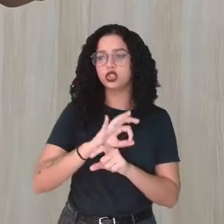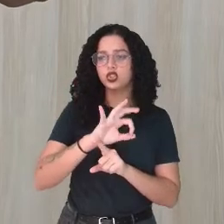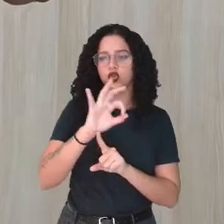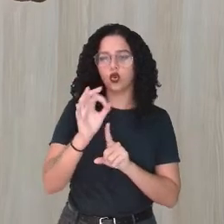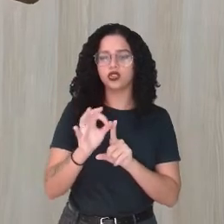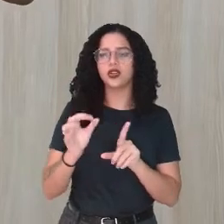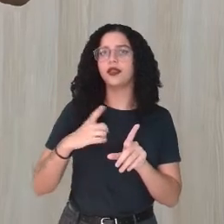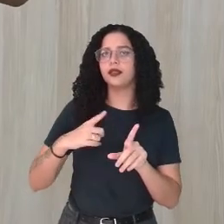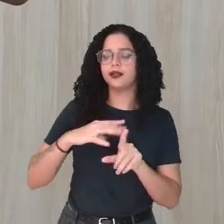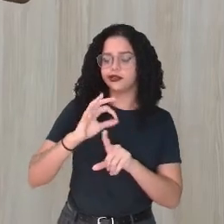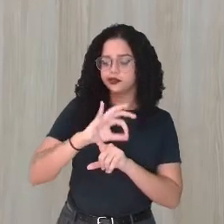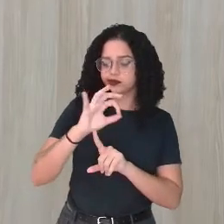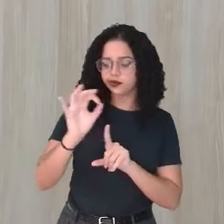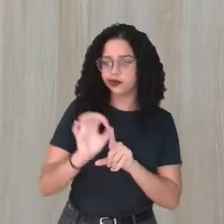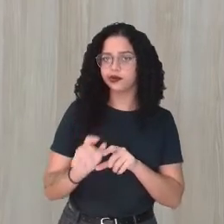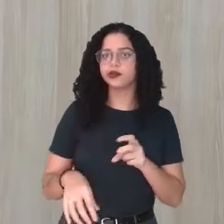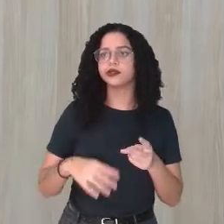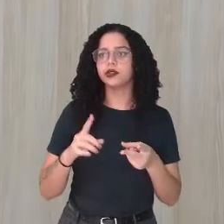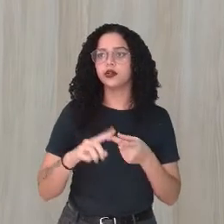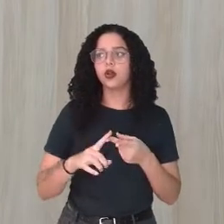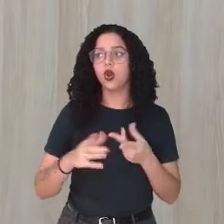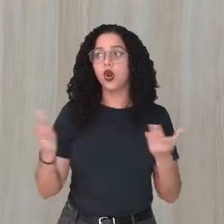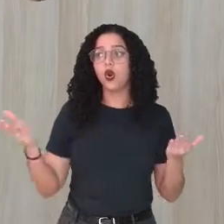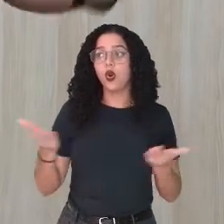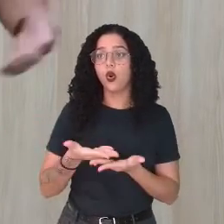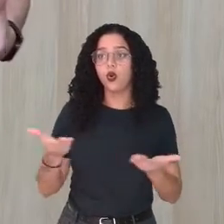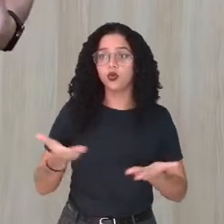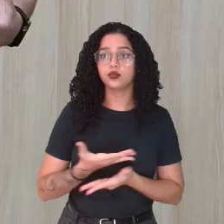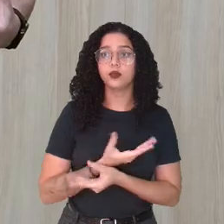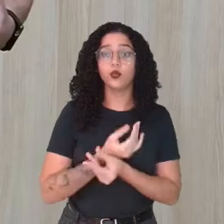você tem soja, hoje meio mundo de